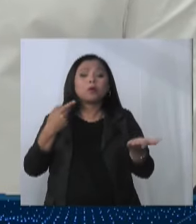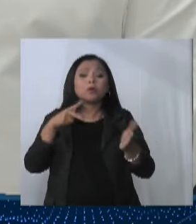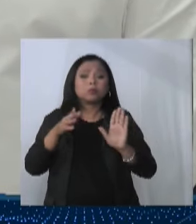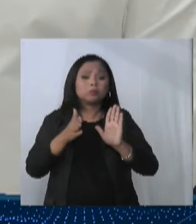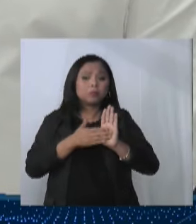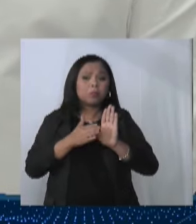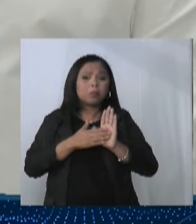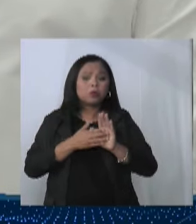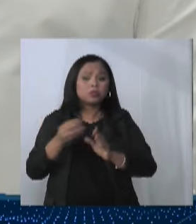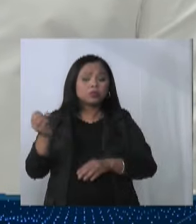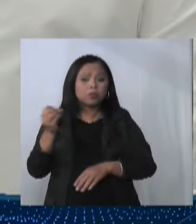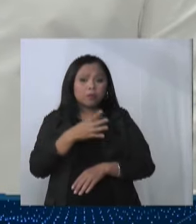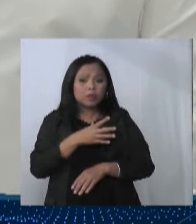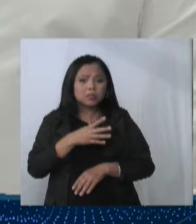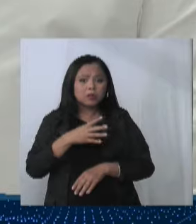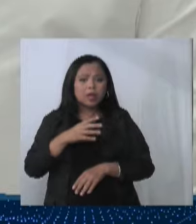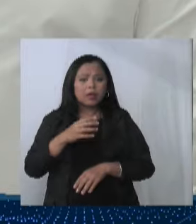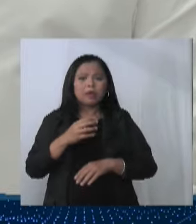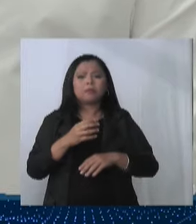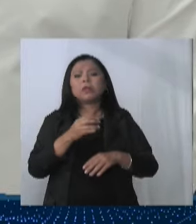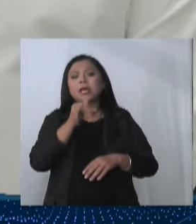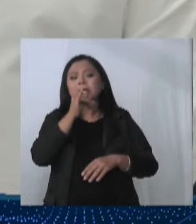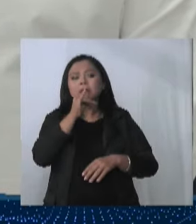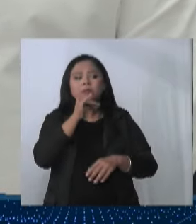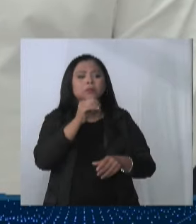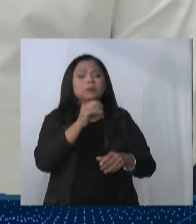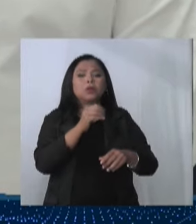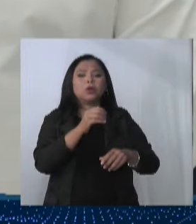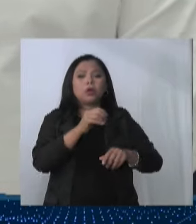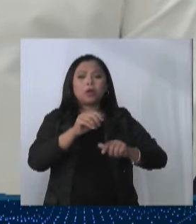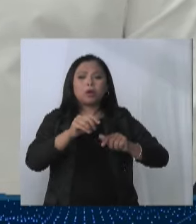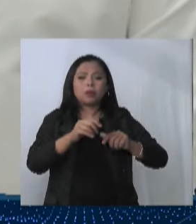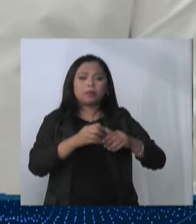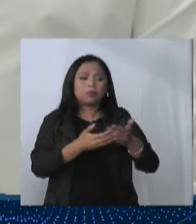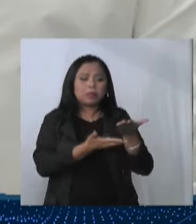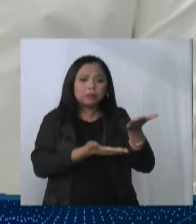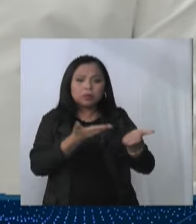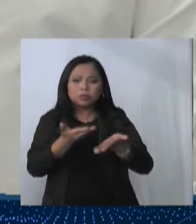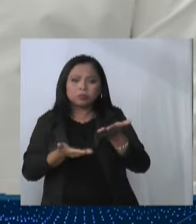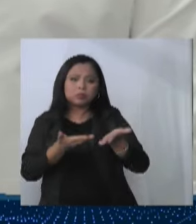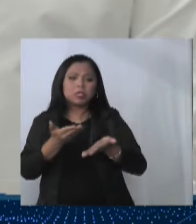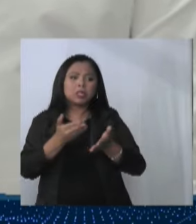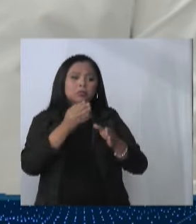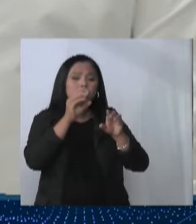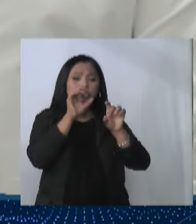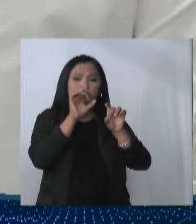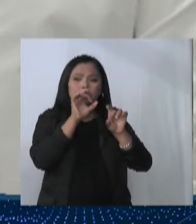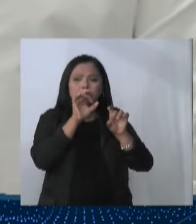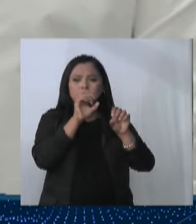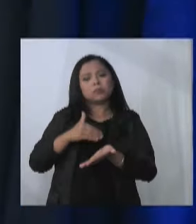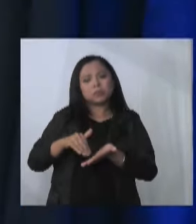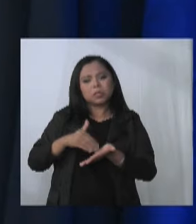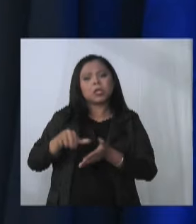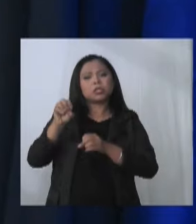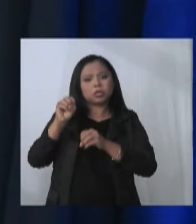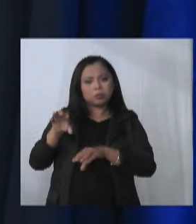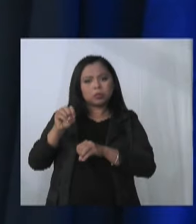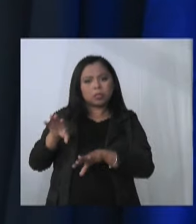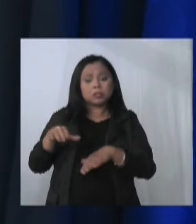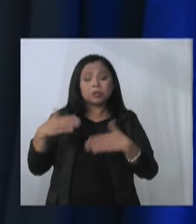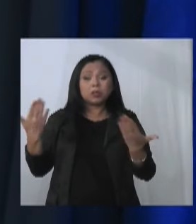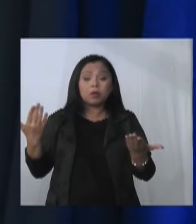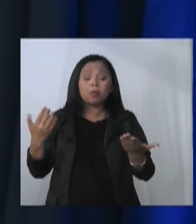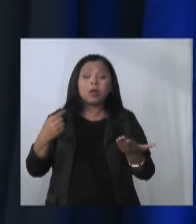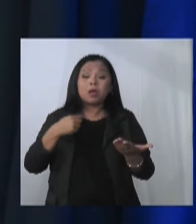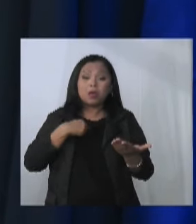É privatização dos serviços públicos de saúde, de educação, assim como é feito no governo do Estado? Implementei o